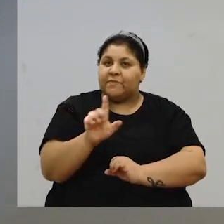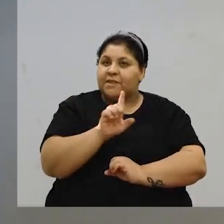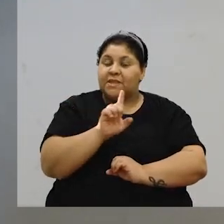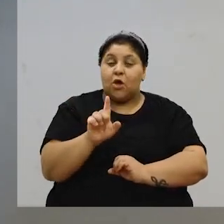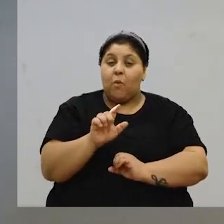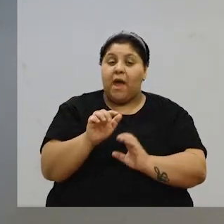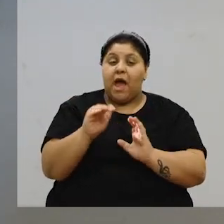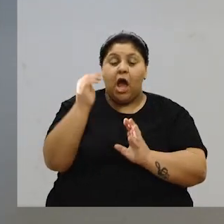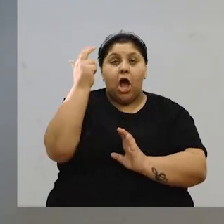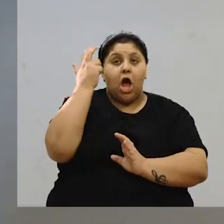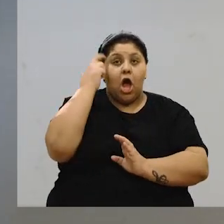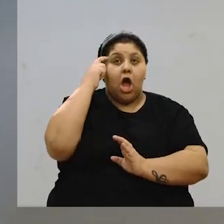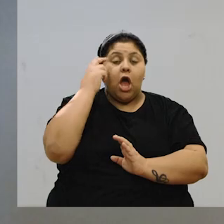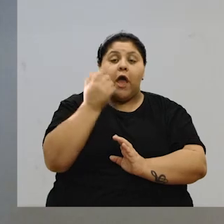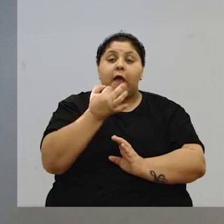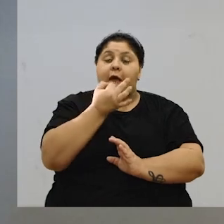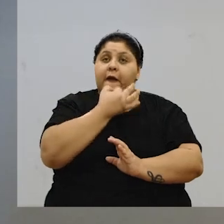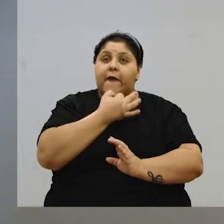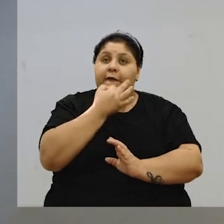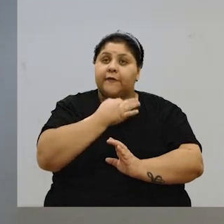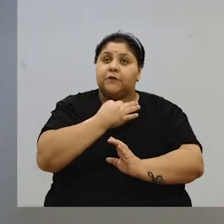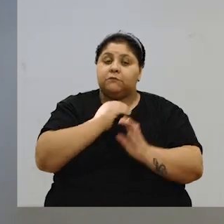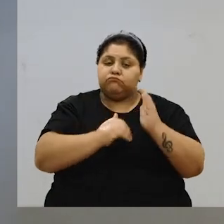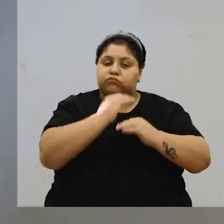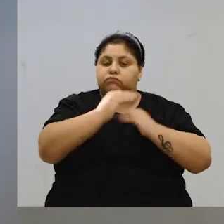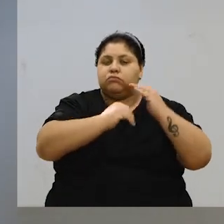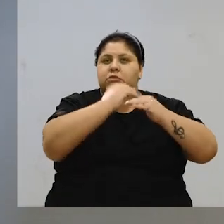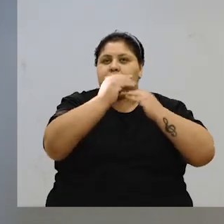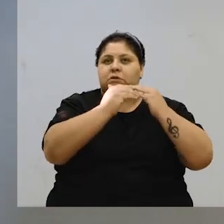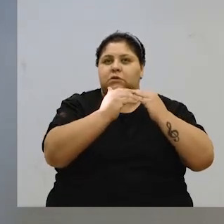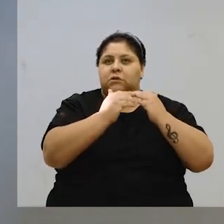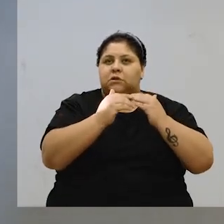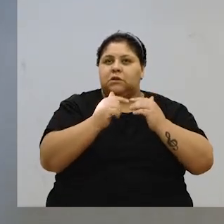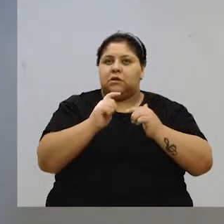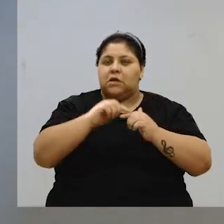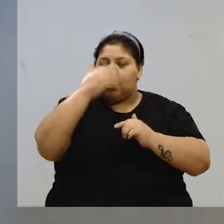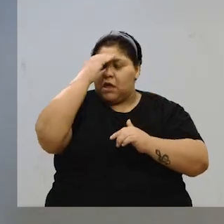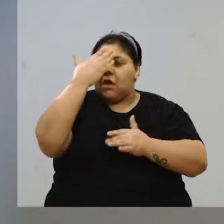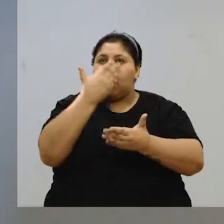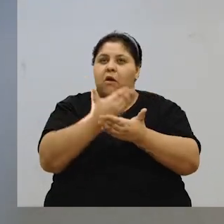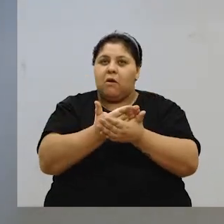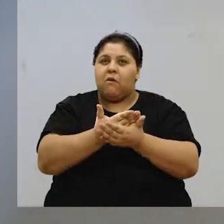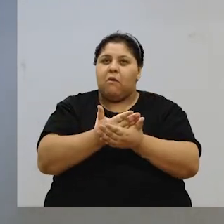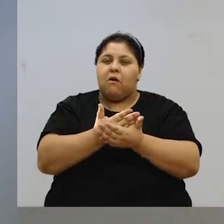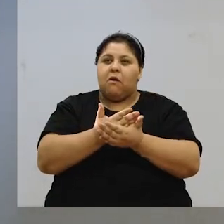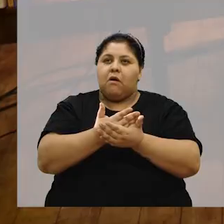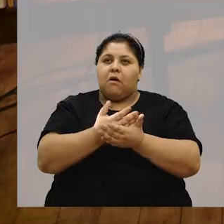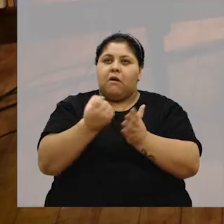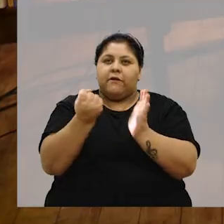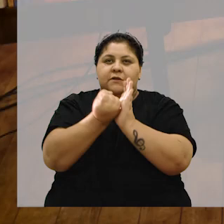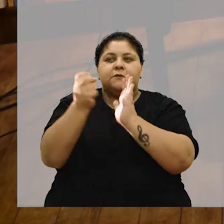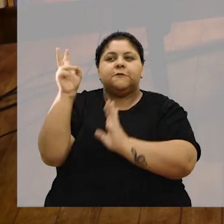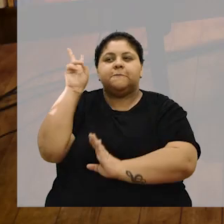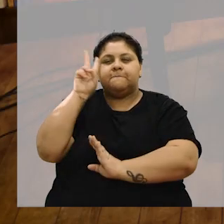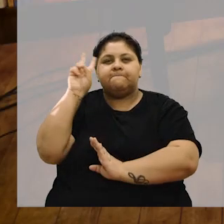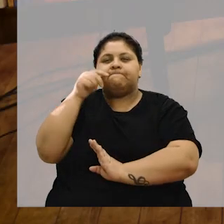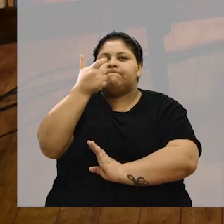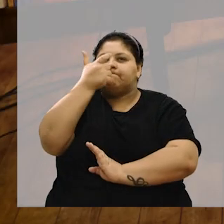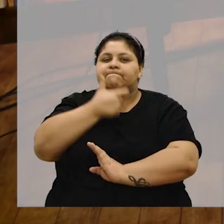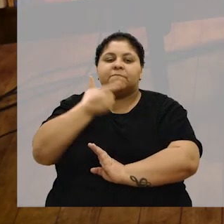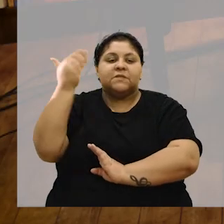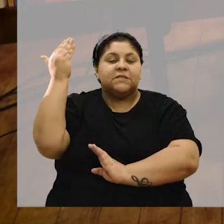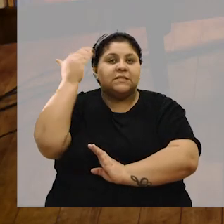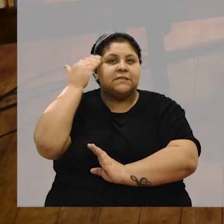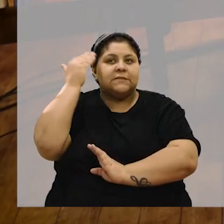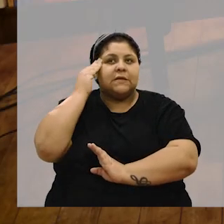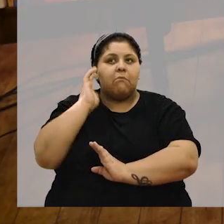não é à toa também que a cultura, a cidade de Caxias, ela evolui muito, né? Porque eu acho que ela entende o seu aspecto histórico, né? E